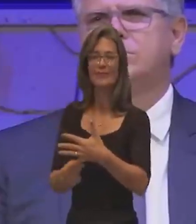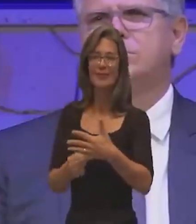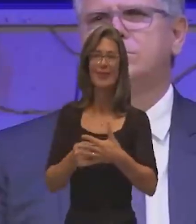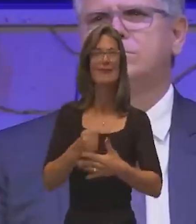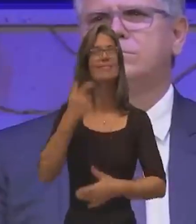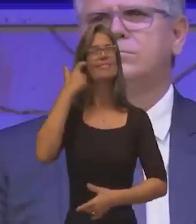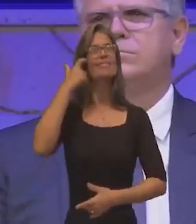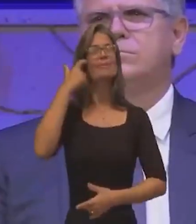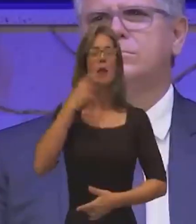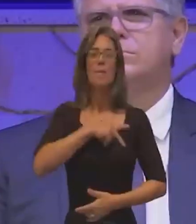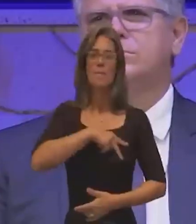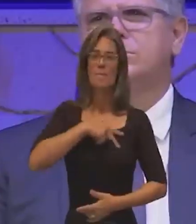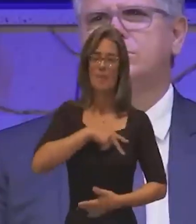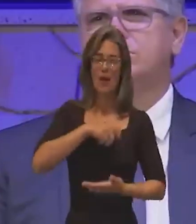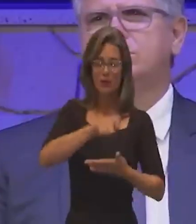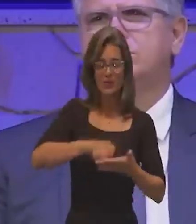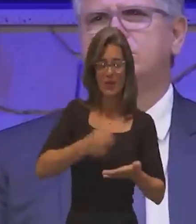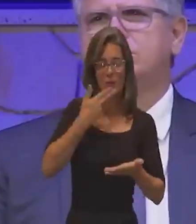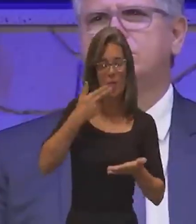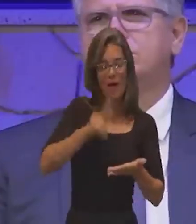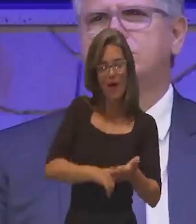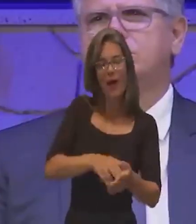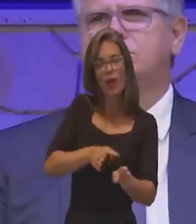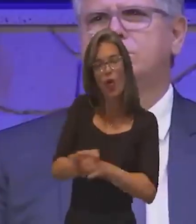a que permanecessem